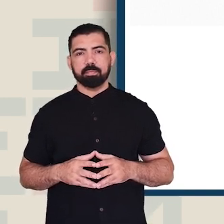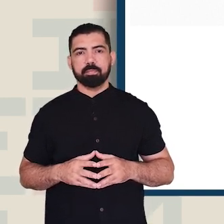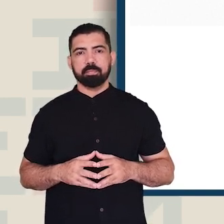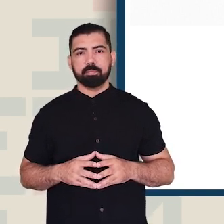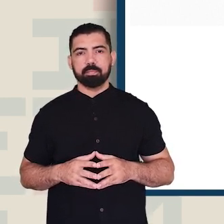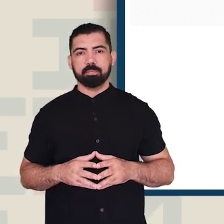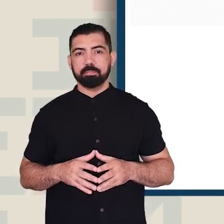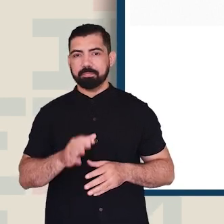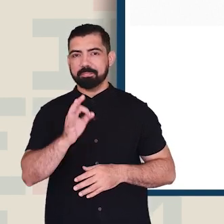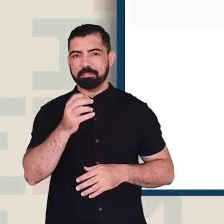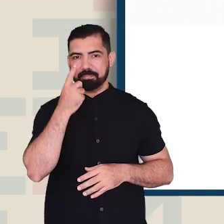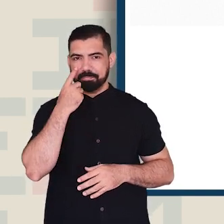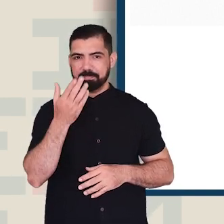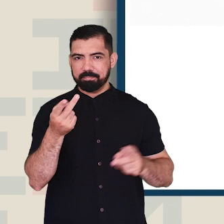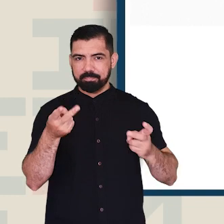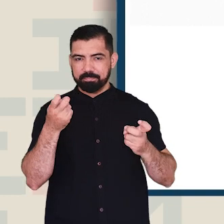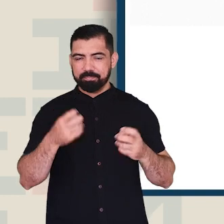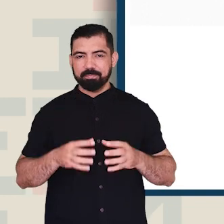Né?